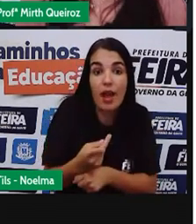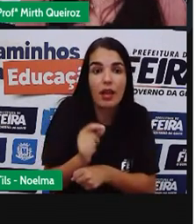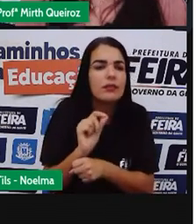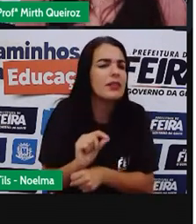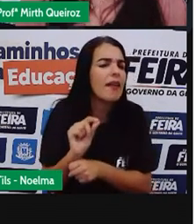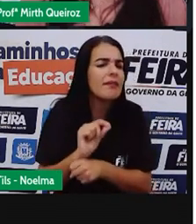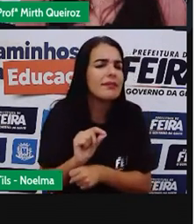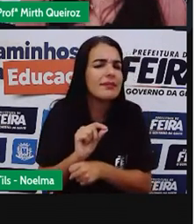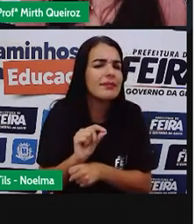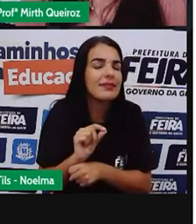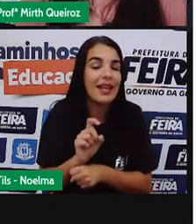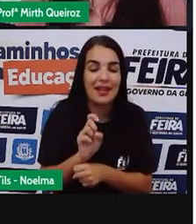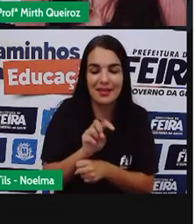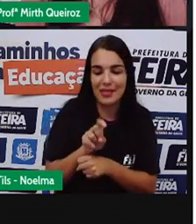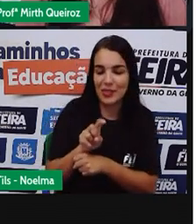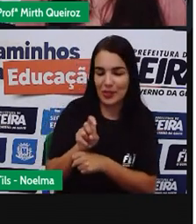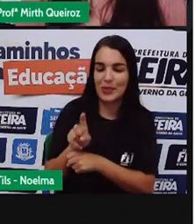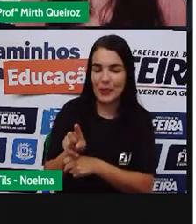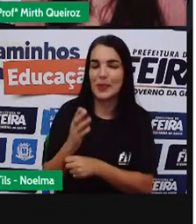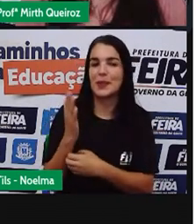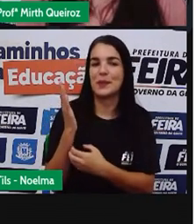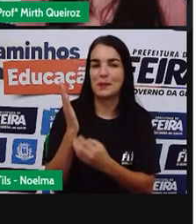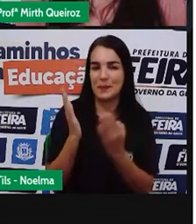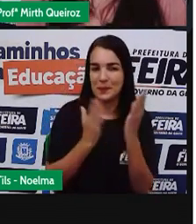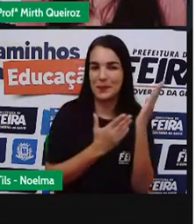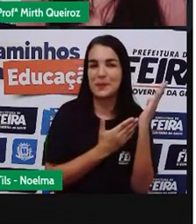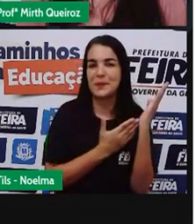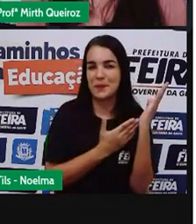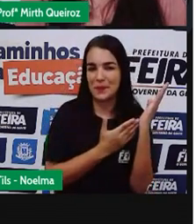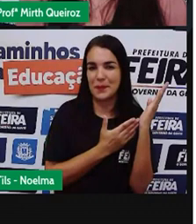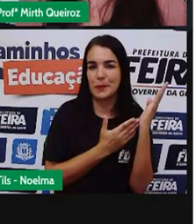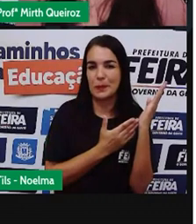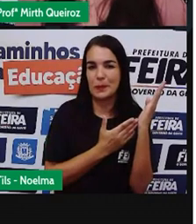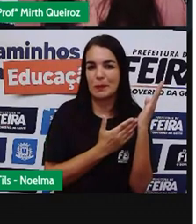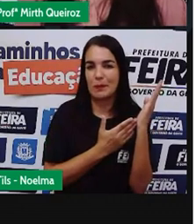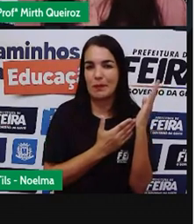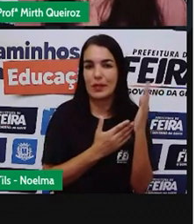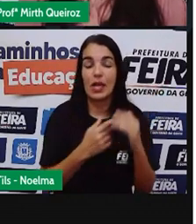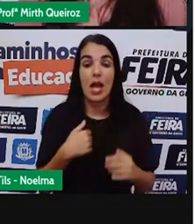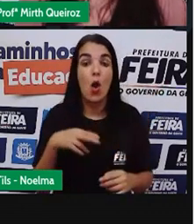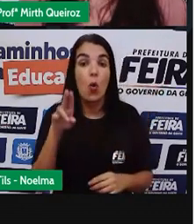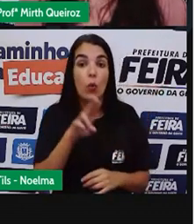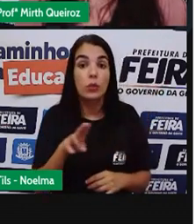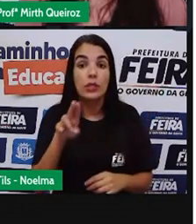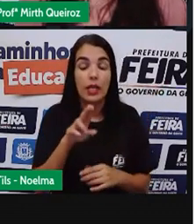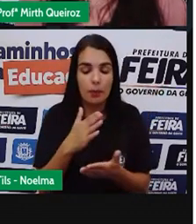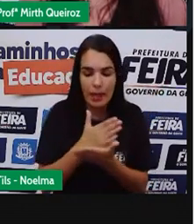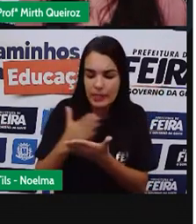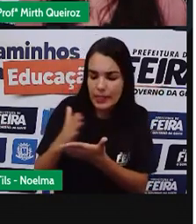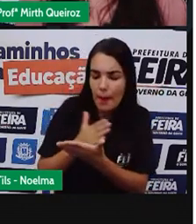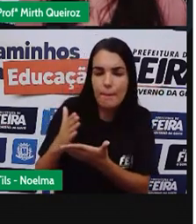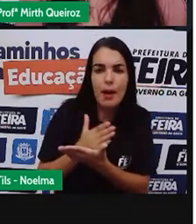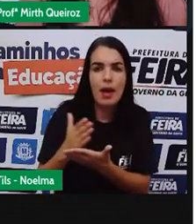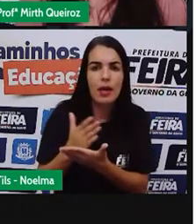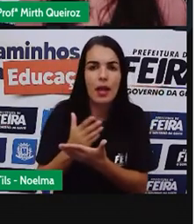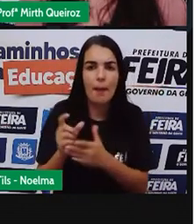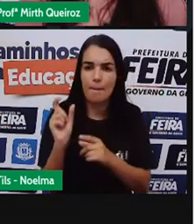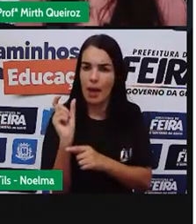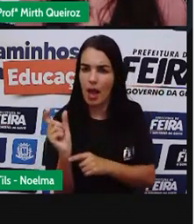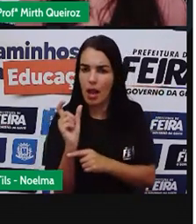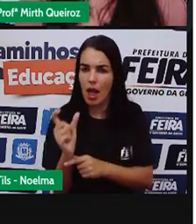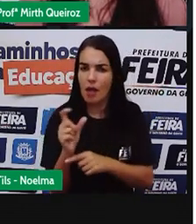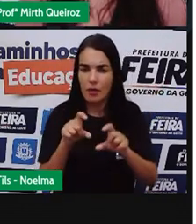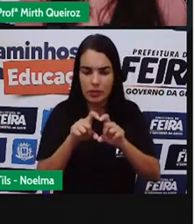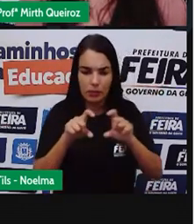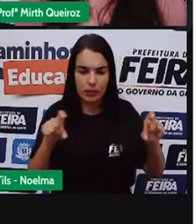eu? A reticência, né? Os três pontinhos aí. Sou usado para separar palavras